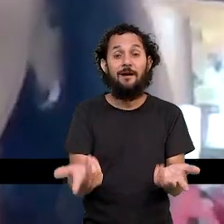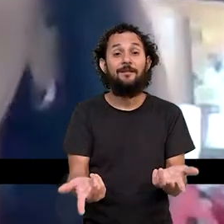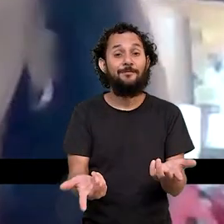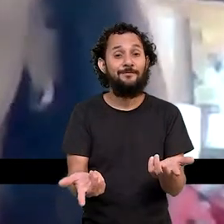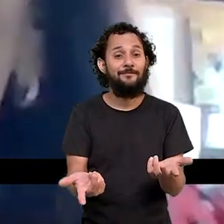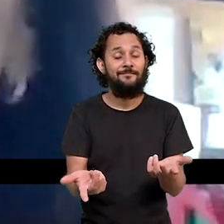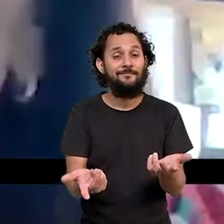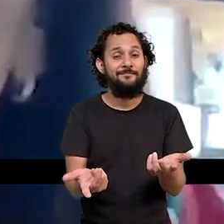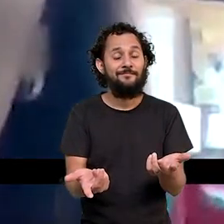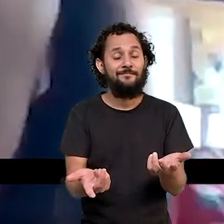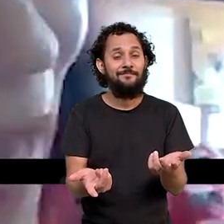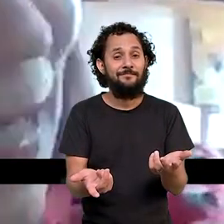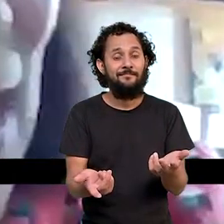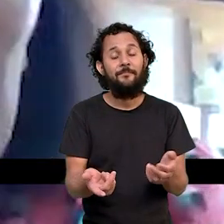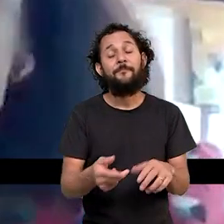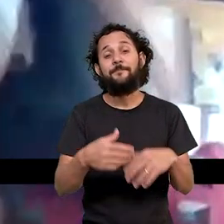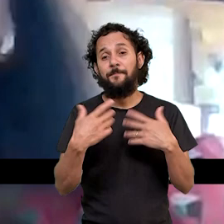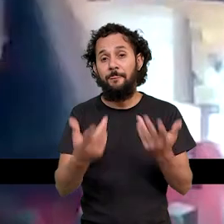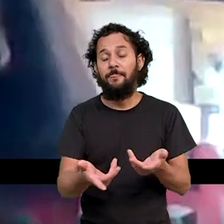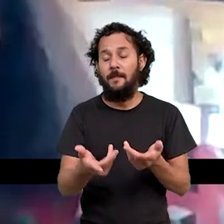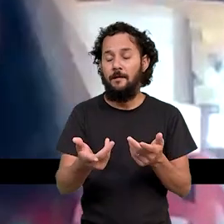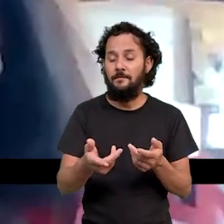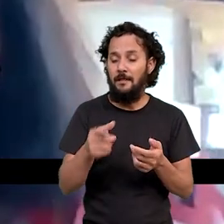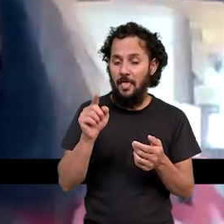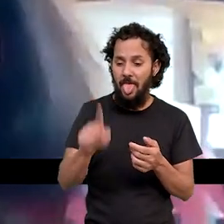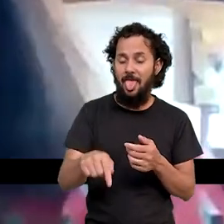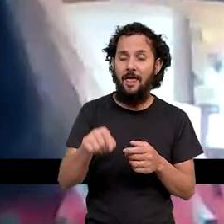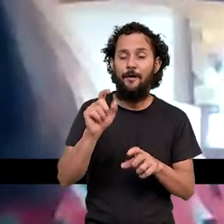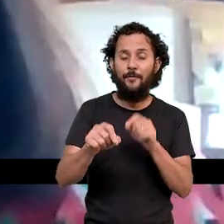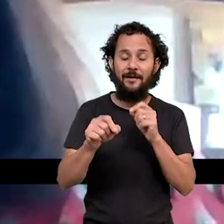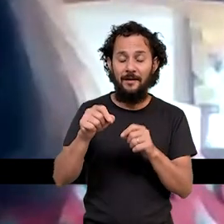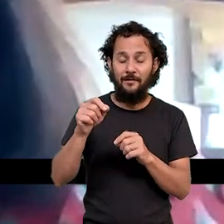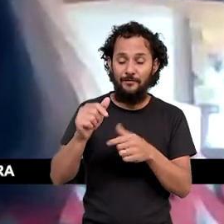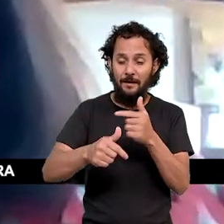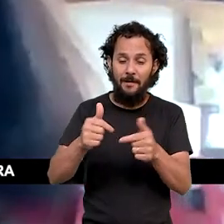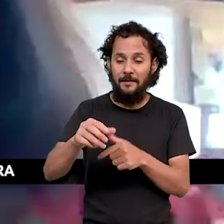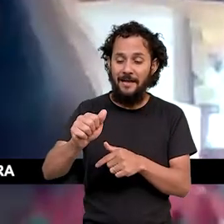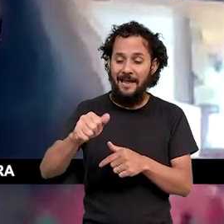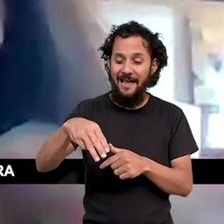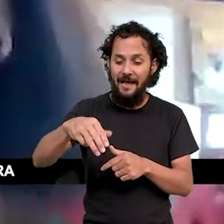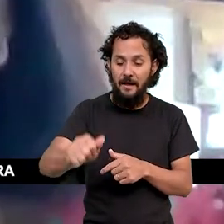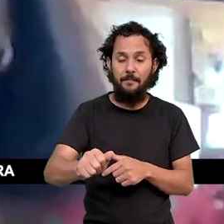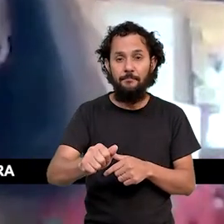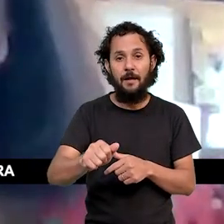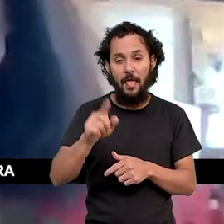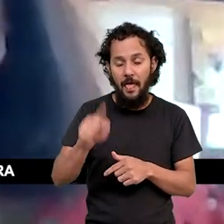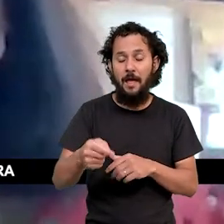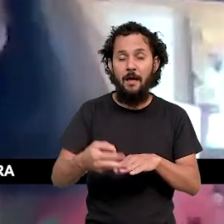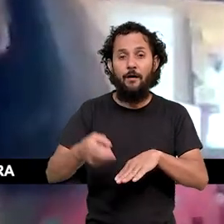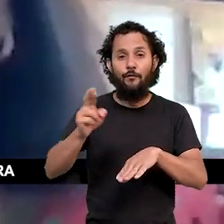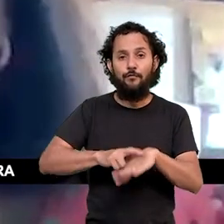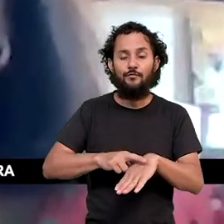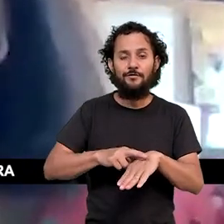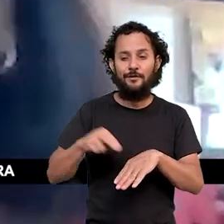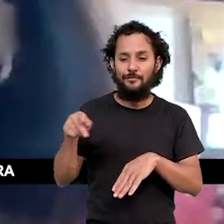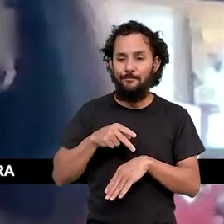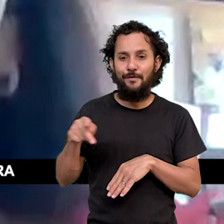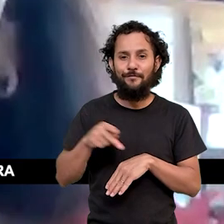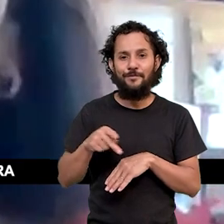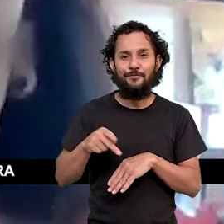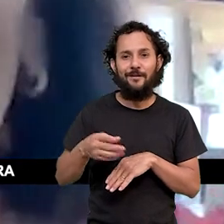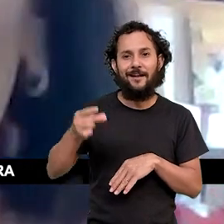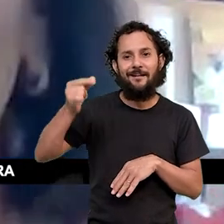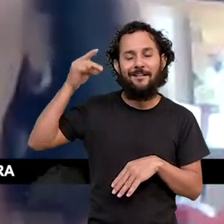de trabalho, e essa função de ama foi uma das primeiras funções de educadora que